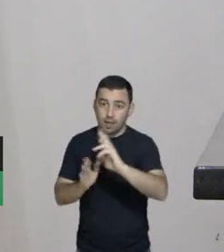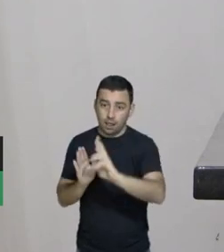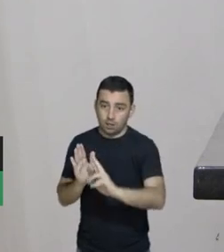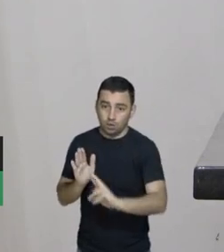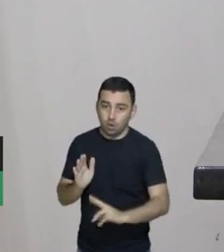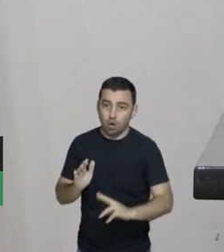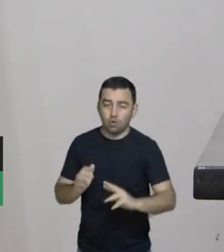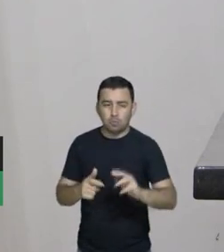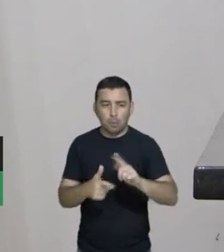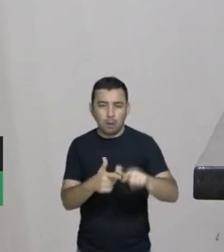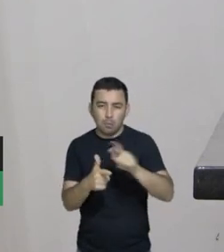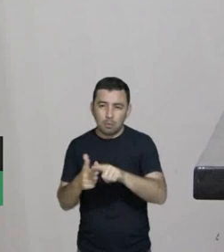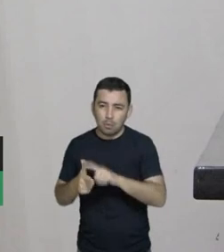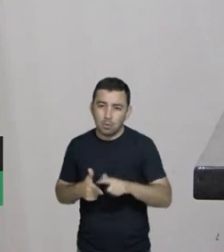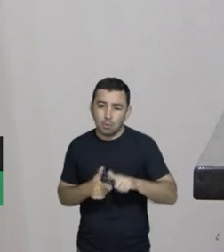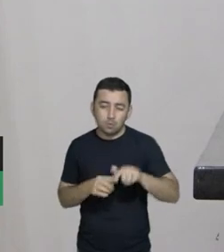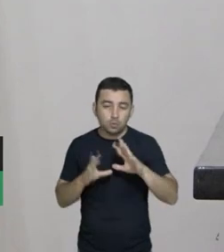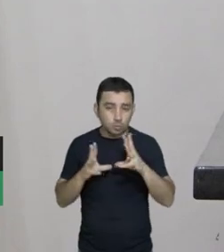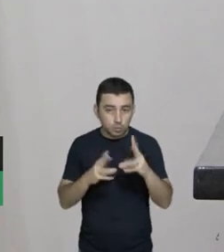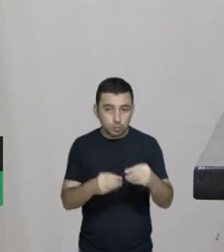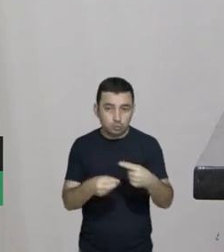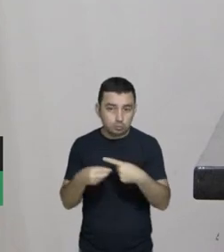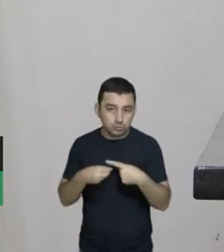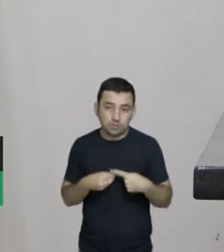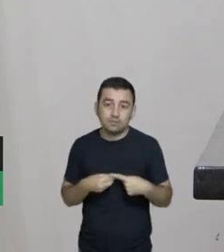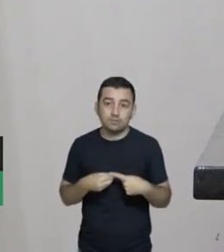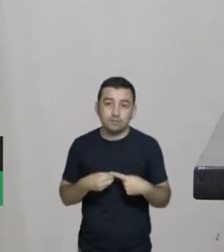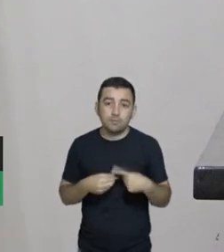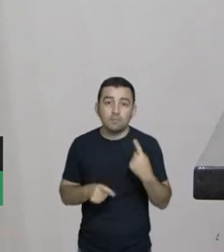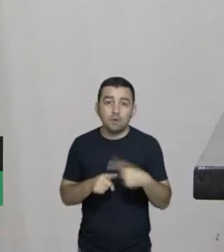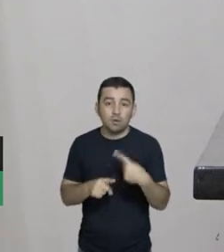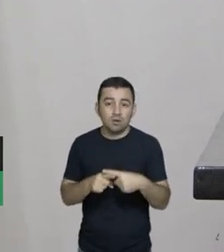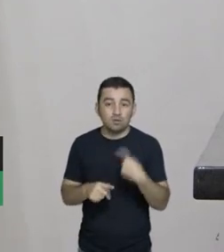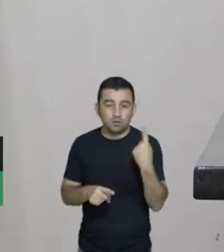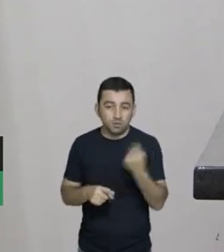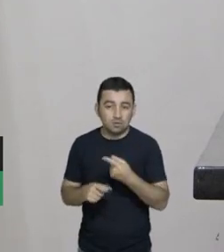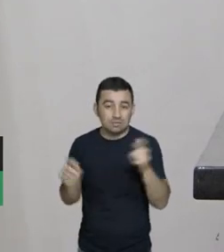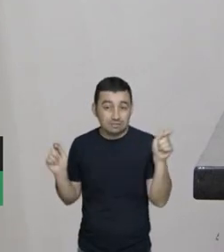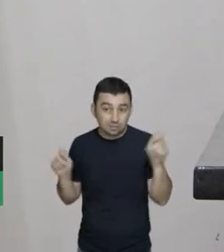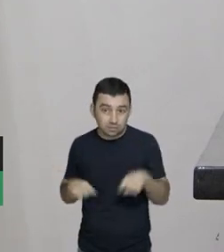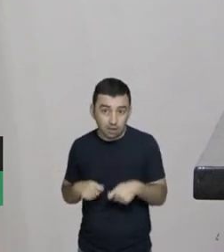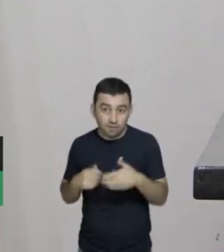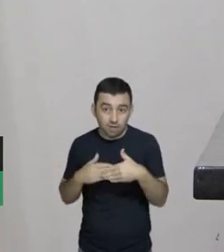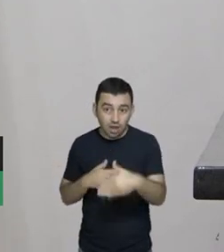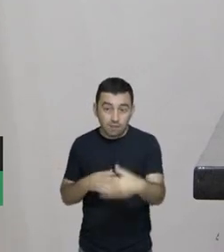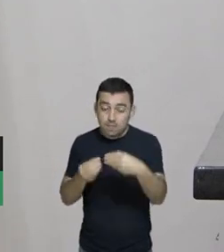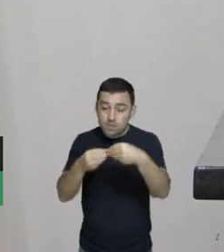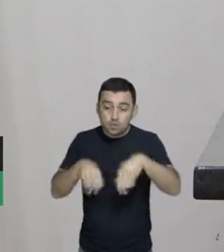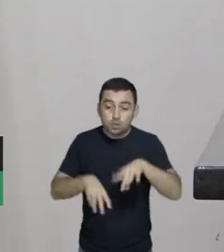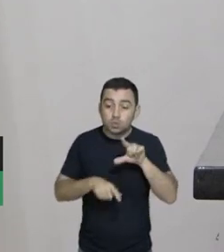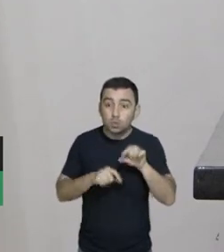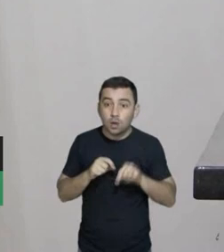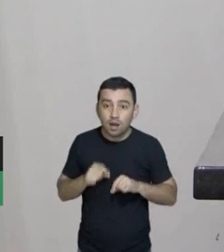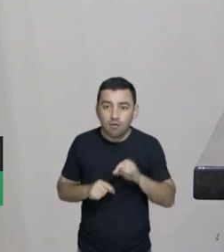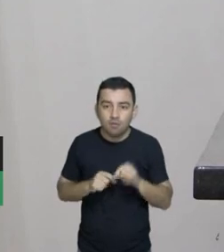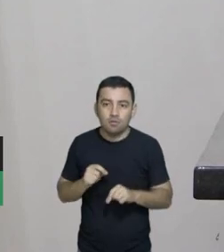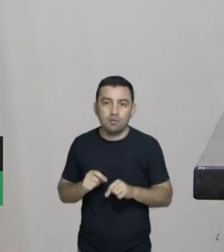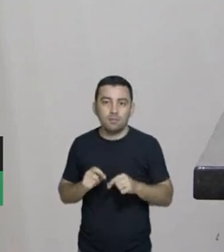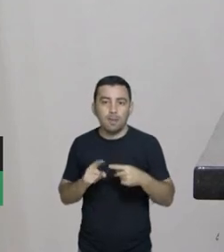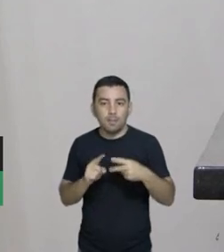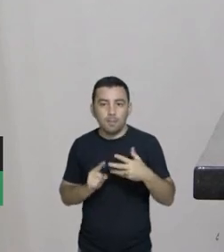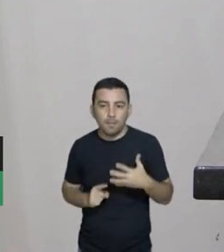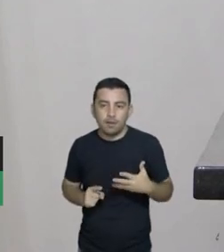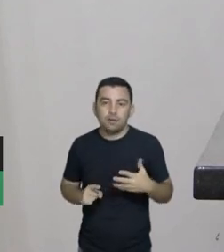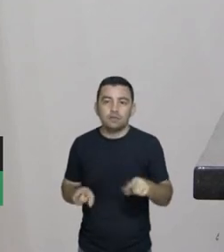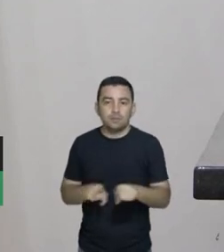avarias e danos que os municípios sofreram, para que nós possamos materializar esse prejuízo material e levar junto